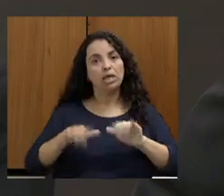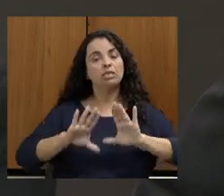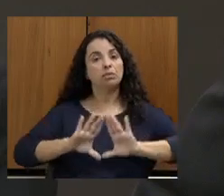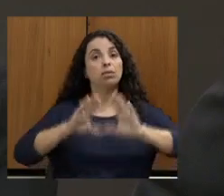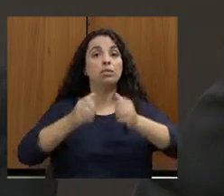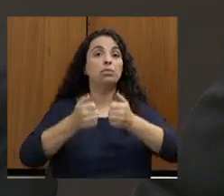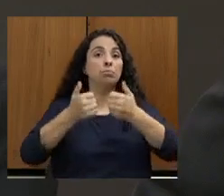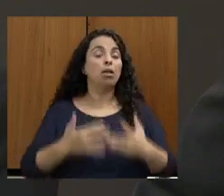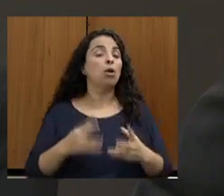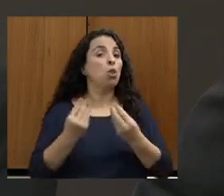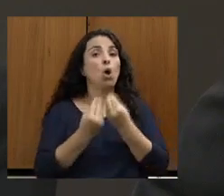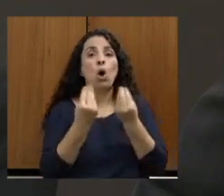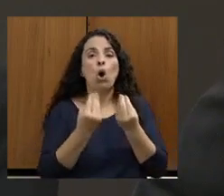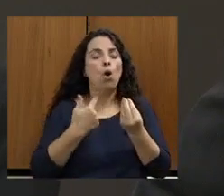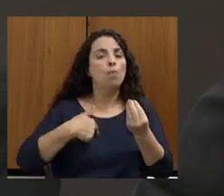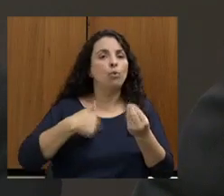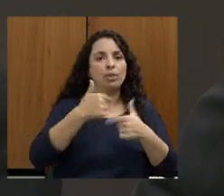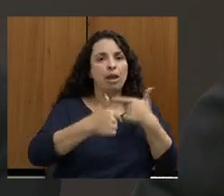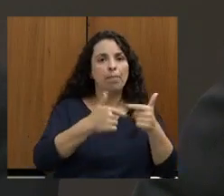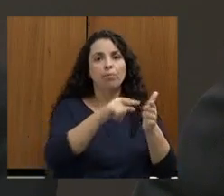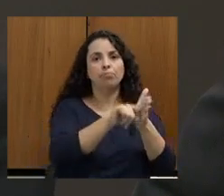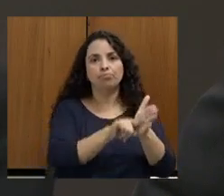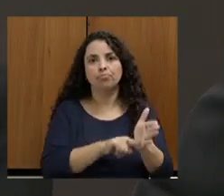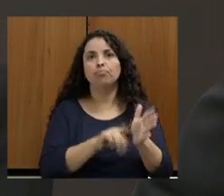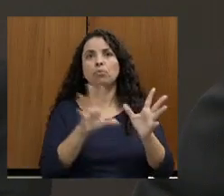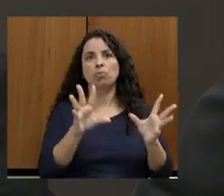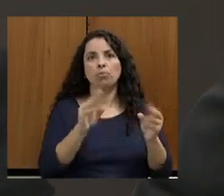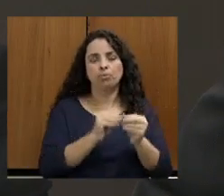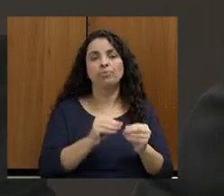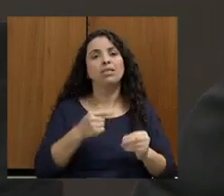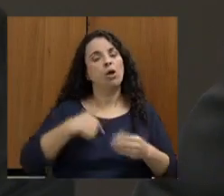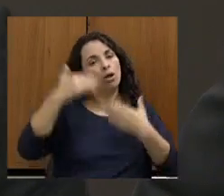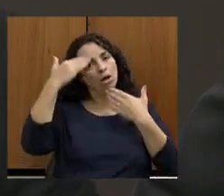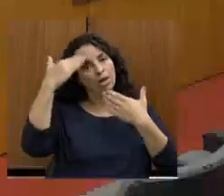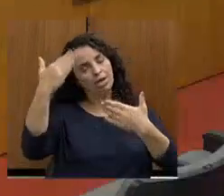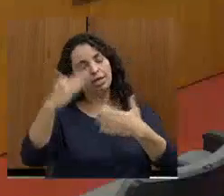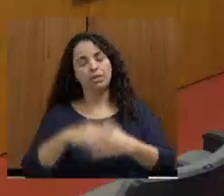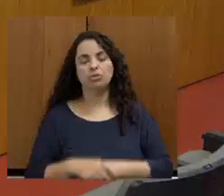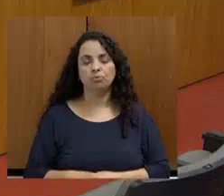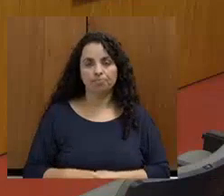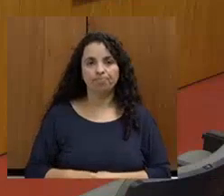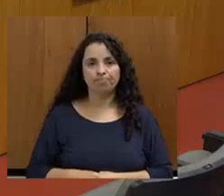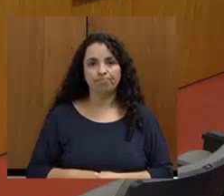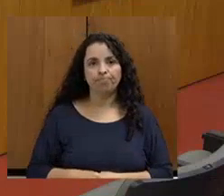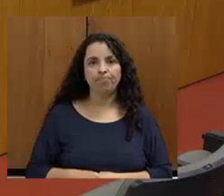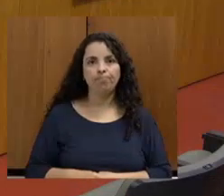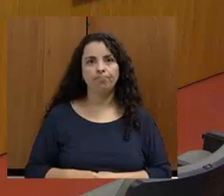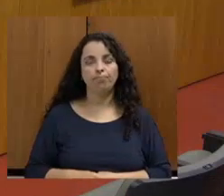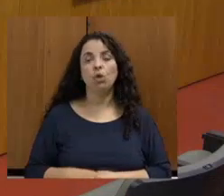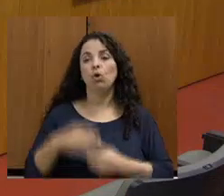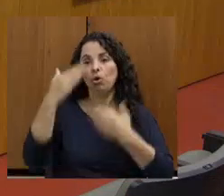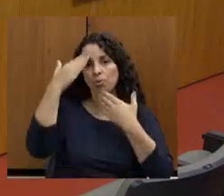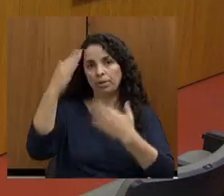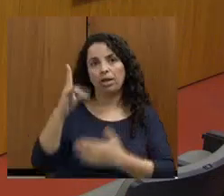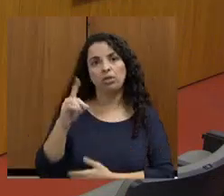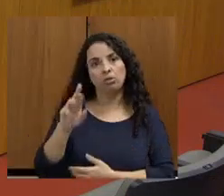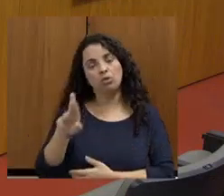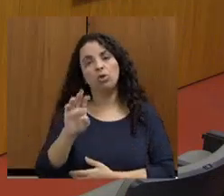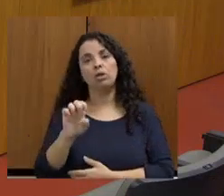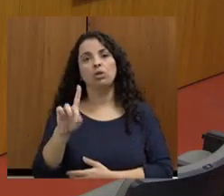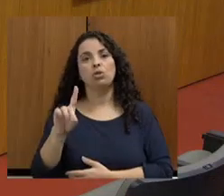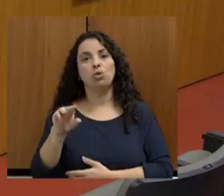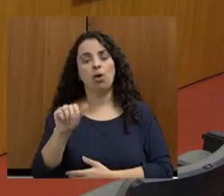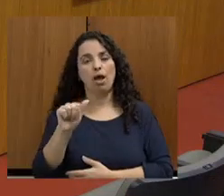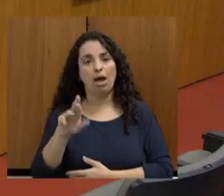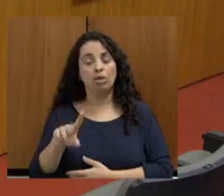a conclusão dos trabalhos. Então, agradeço desde já me colocando à disposição. Obrigado. Muito obrigado, doutor Eduardo. Vou passar a fala